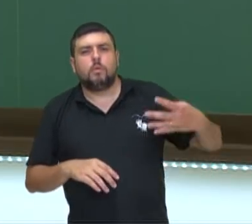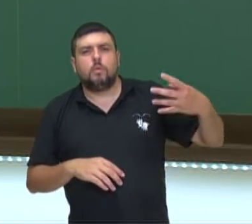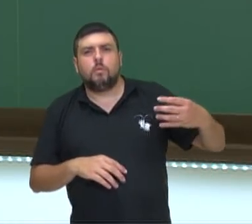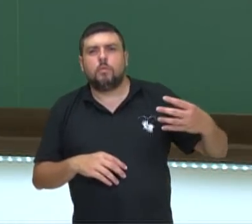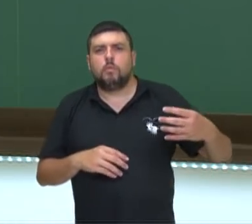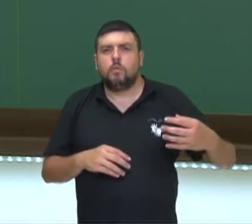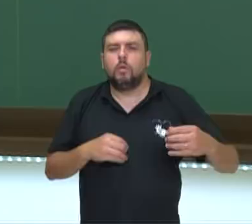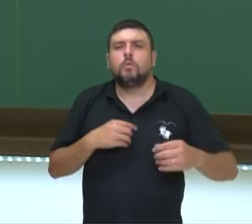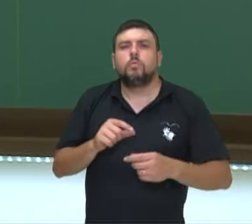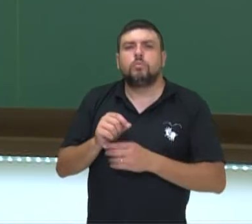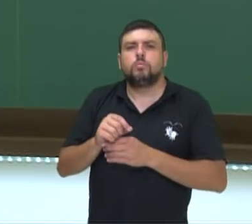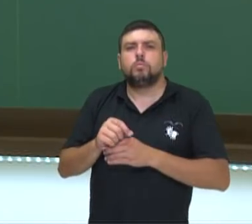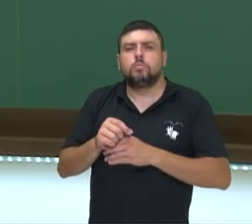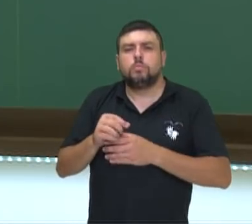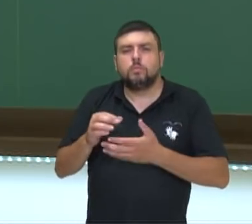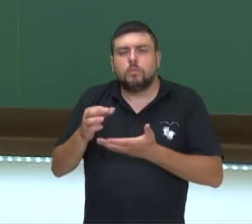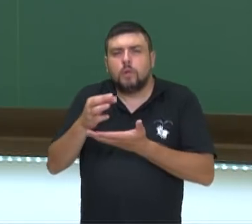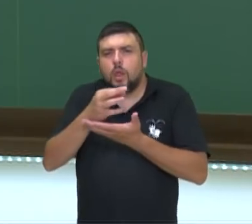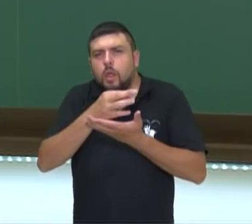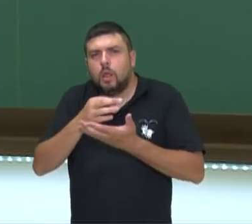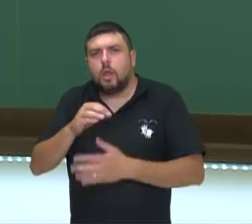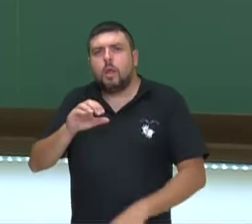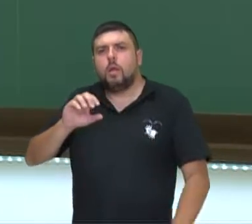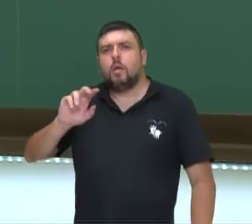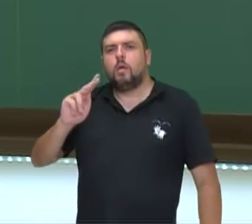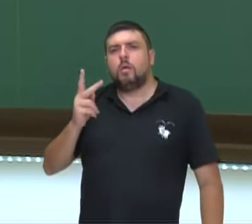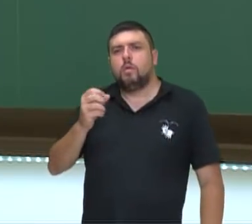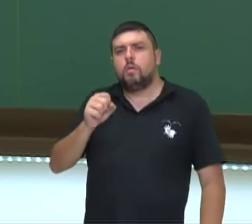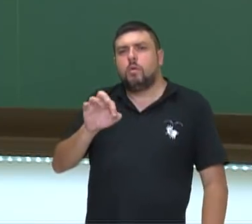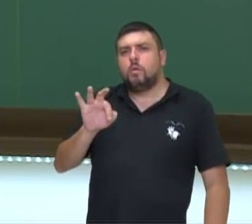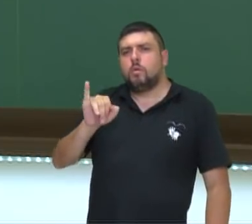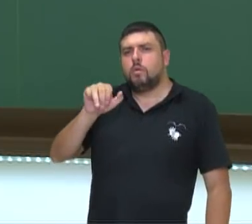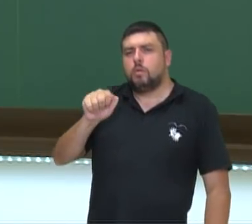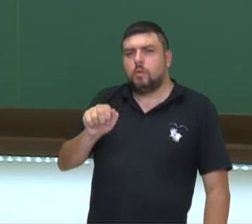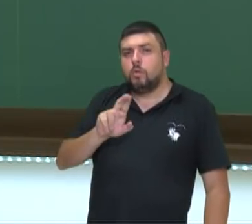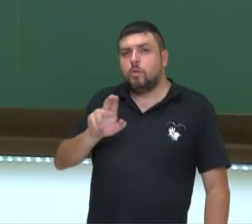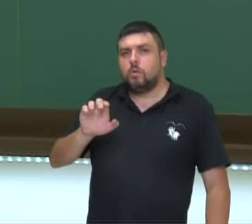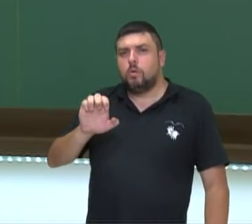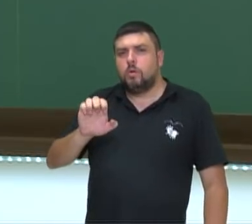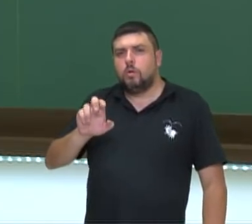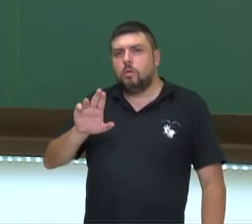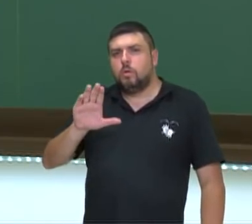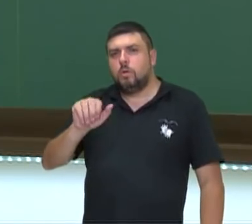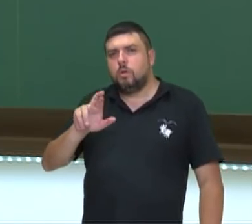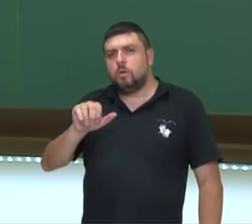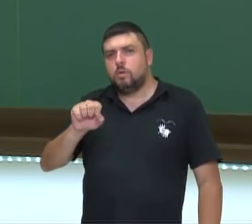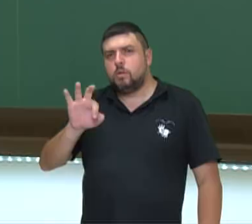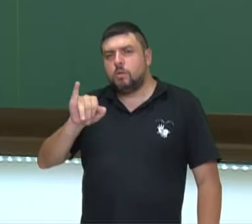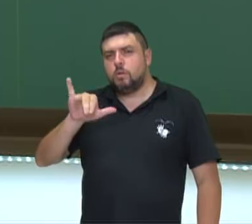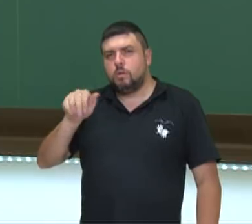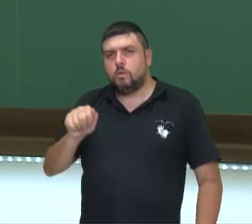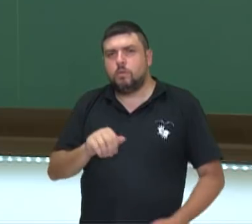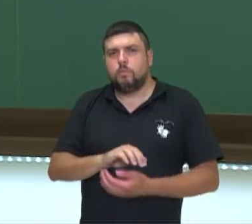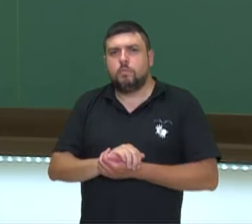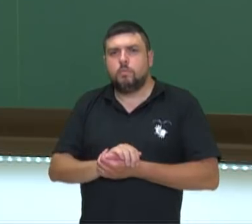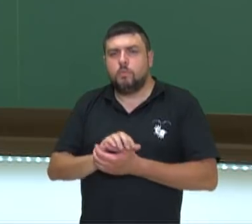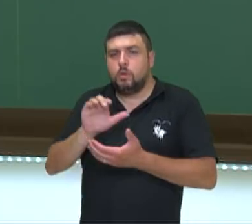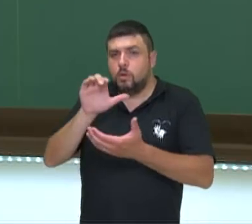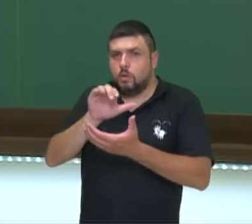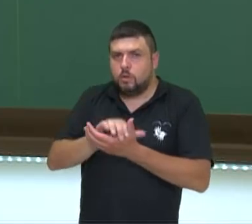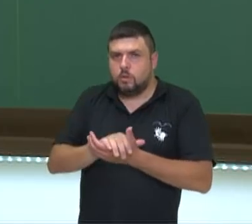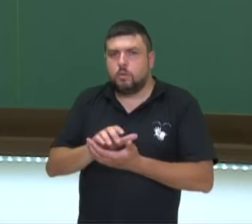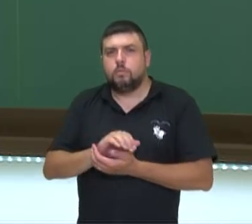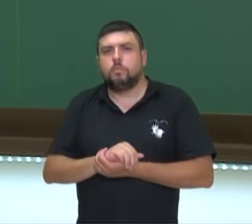que representa o corpo de Cristo, e o padre toma vinho, sangue de Cristo. Casamento ou matrimônio, ordem